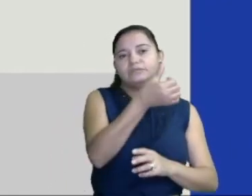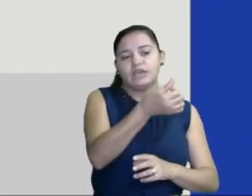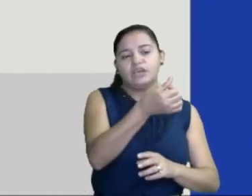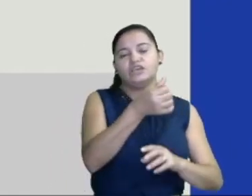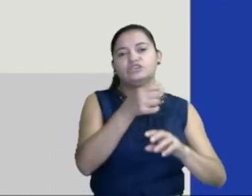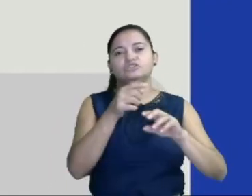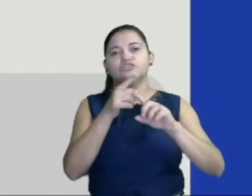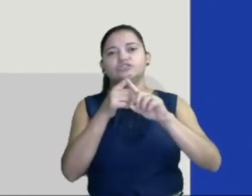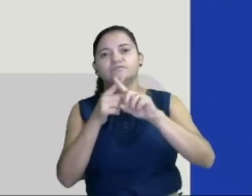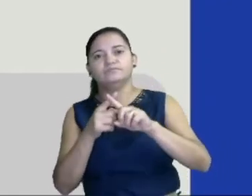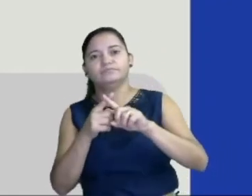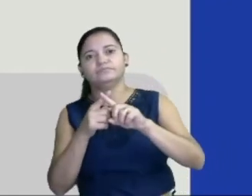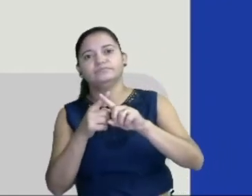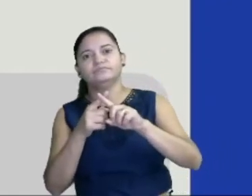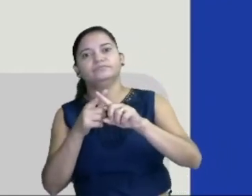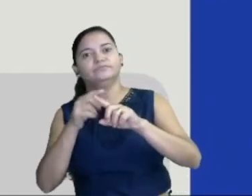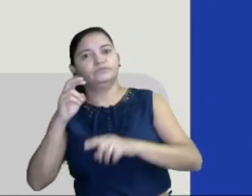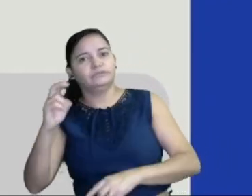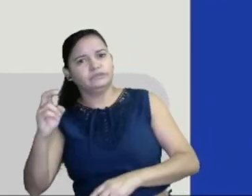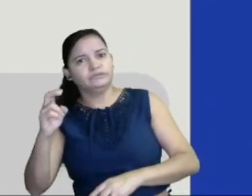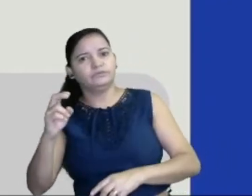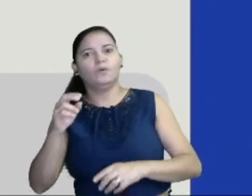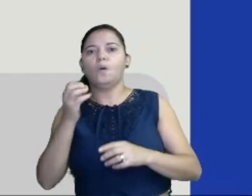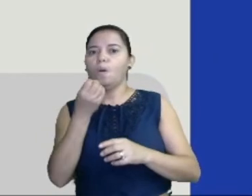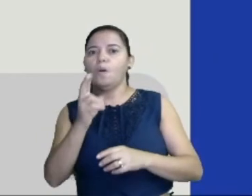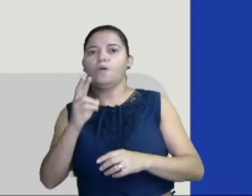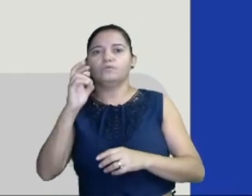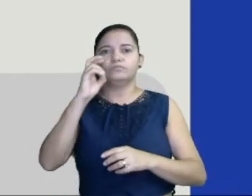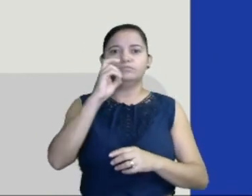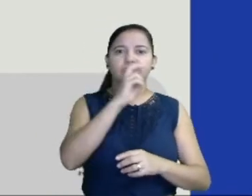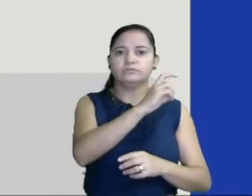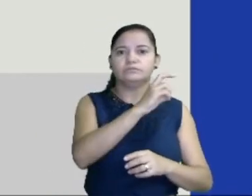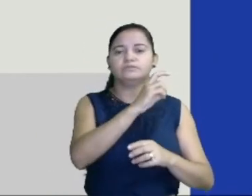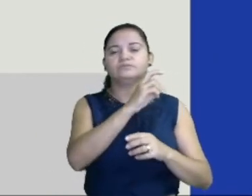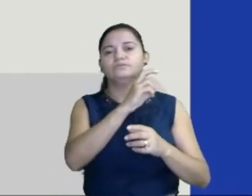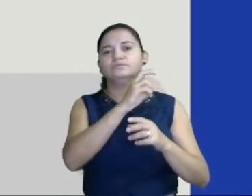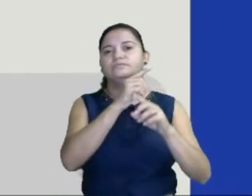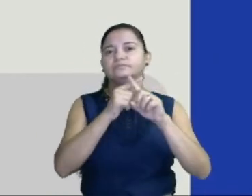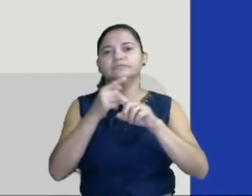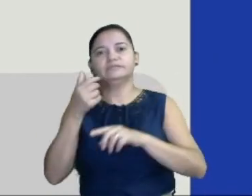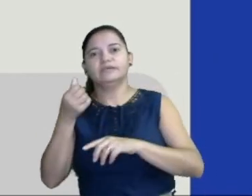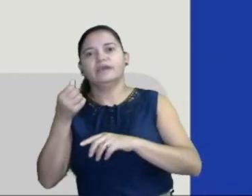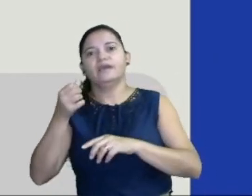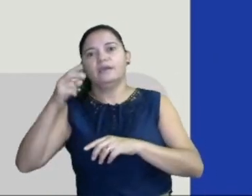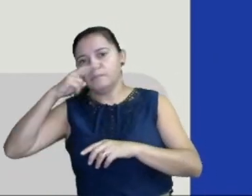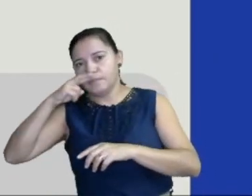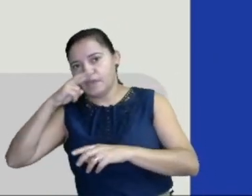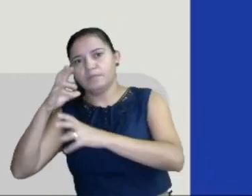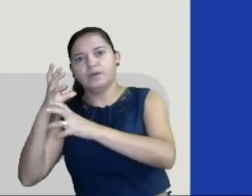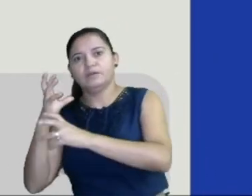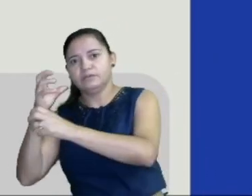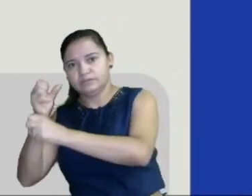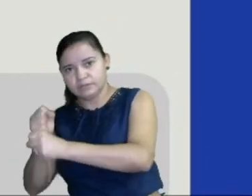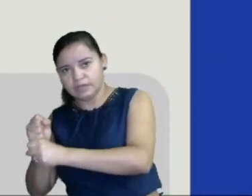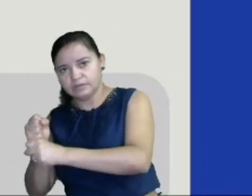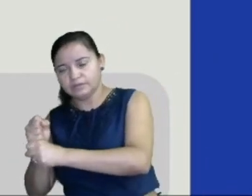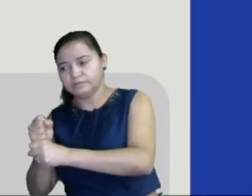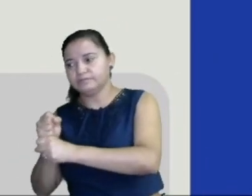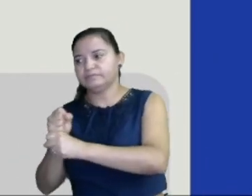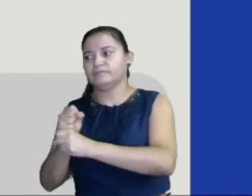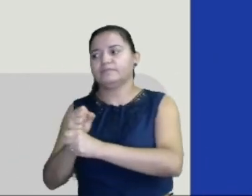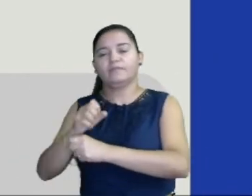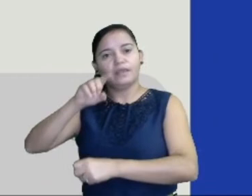e o divisor 3 por 5 e depois dividirmos os resultados Qual será o paciente olha